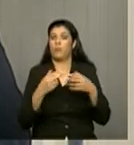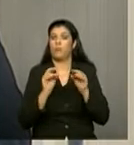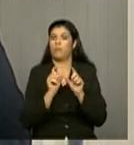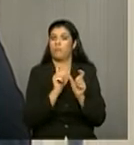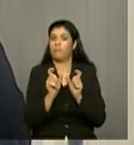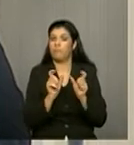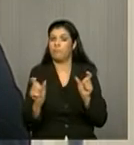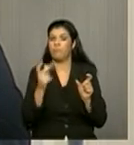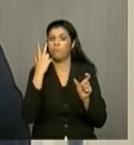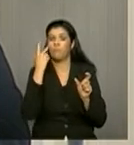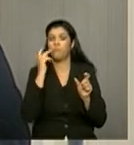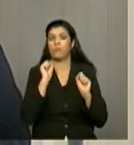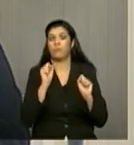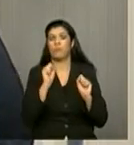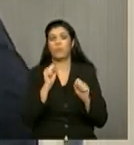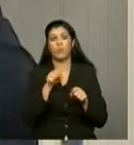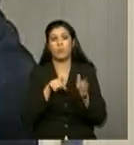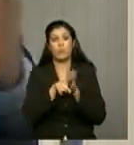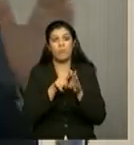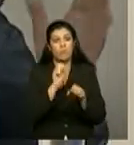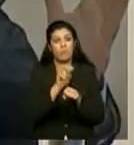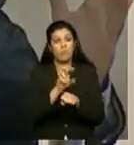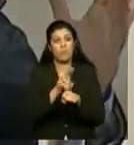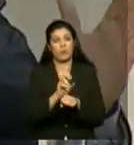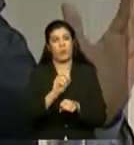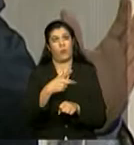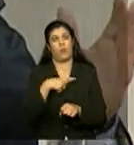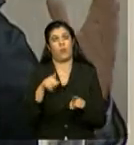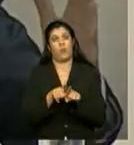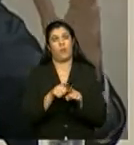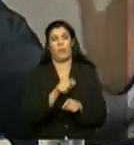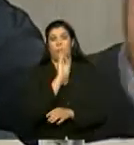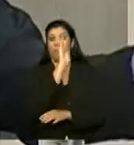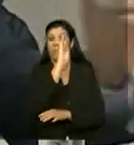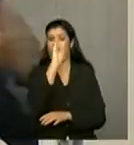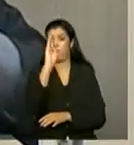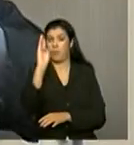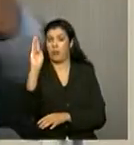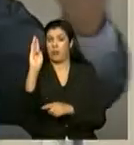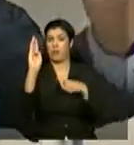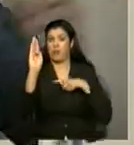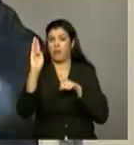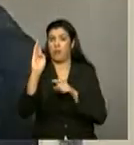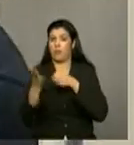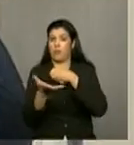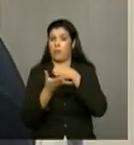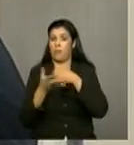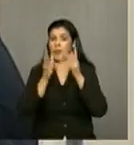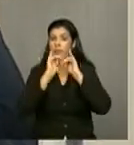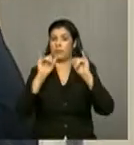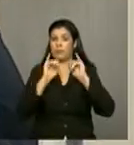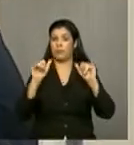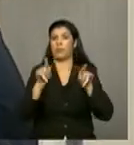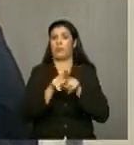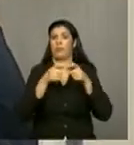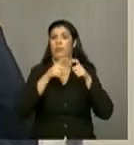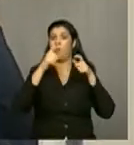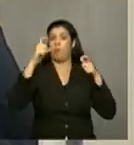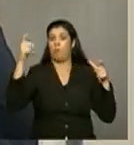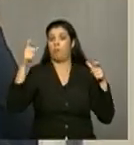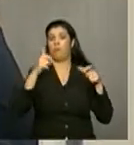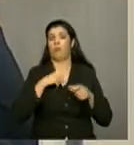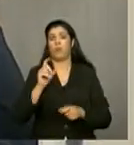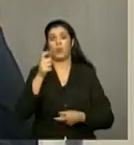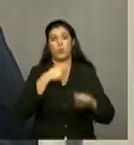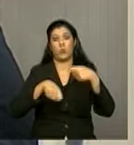em seus campi - a 1 com o central com uma biblioteca uma base de dados e não de